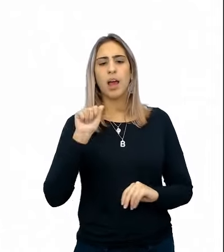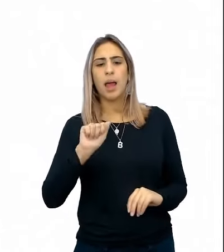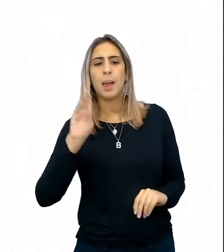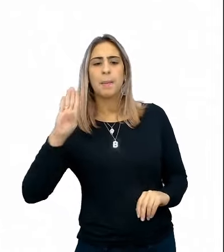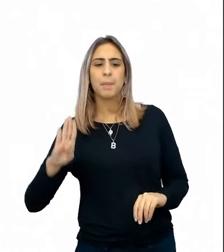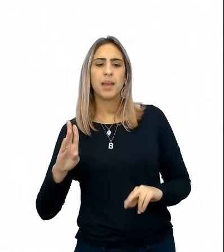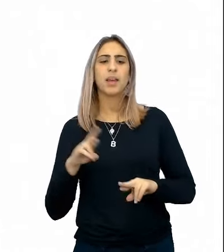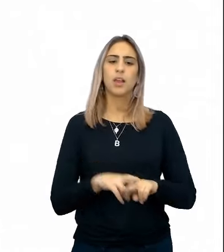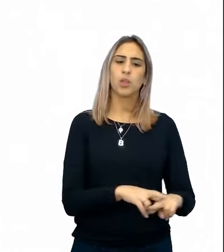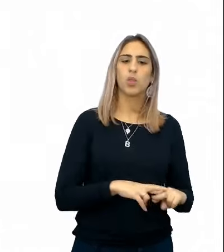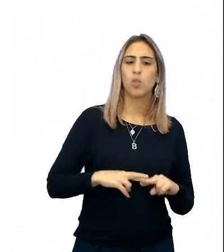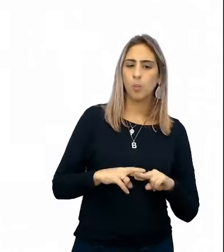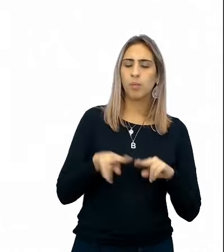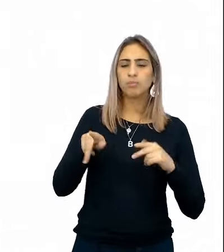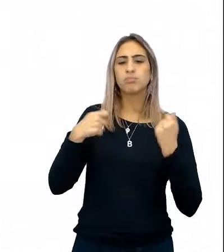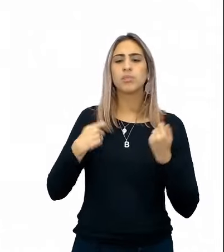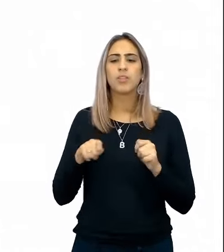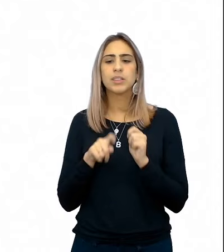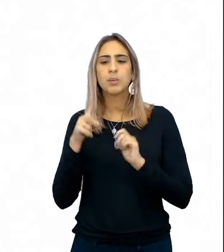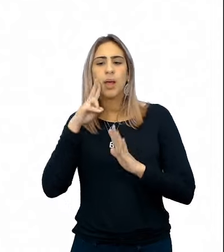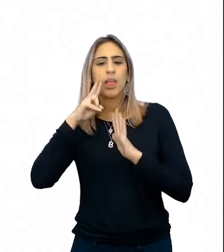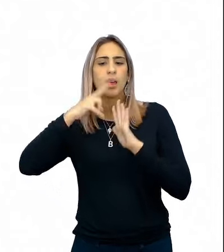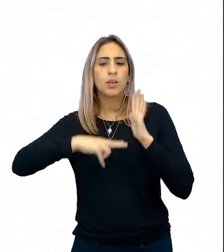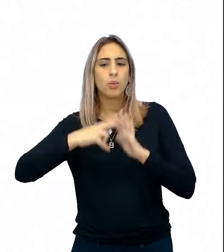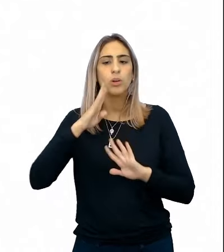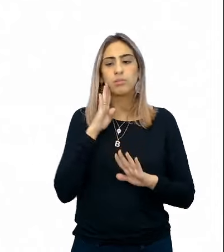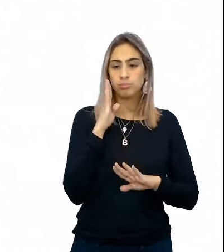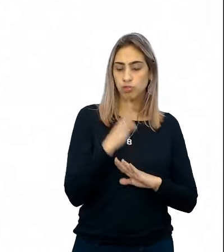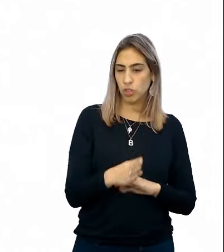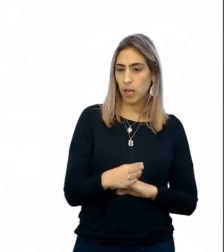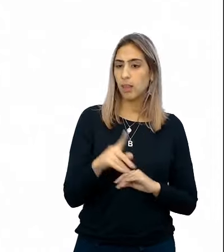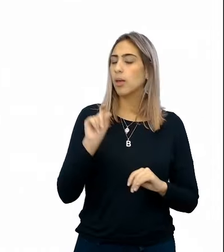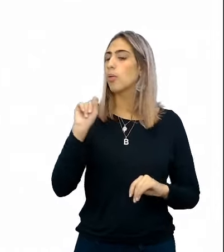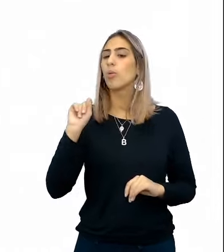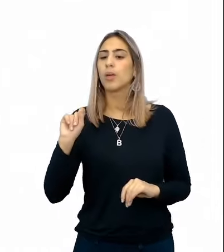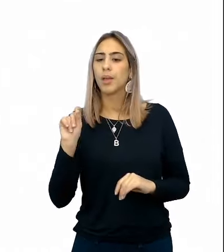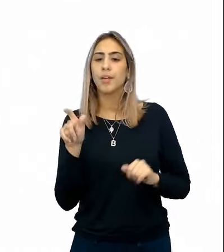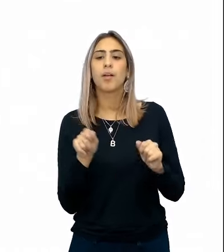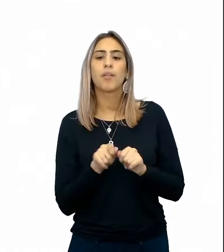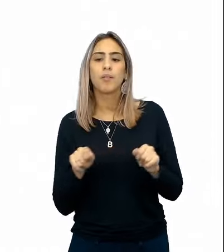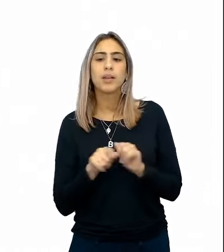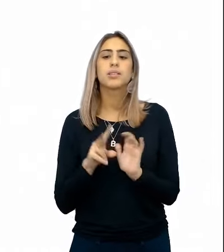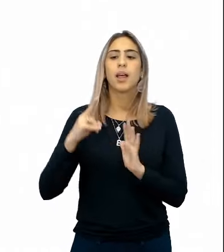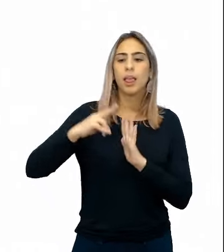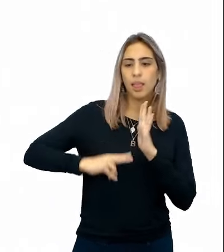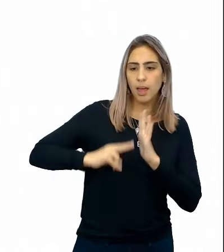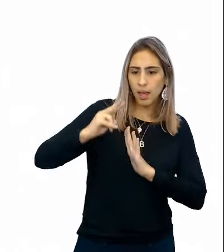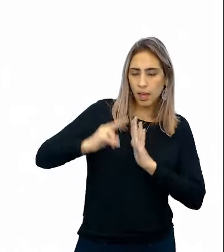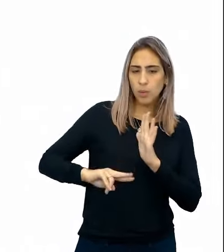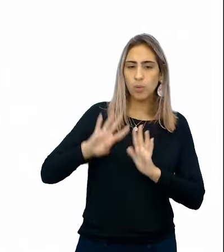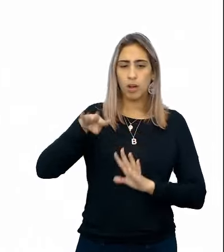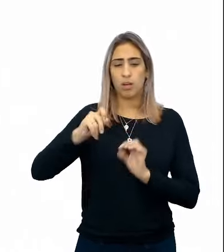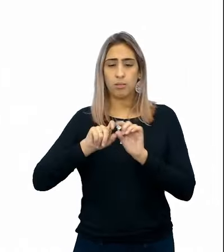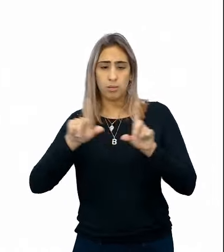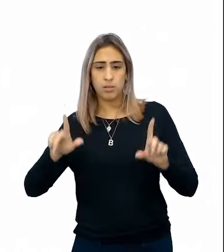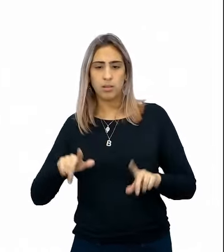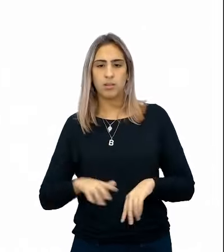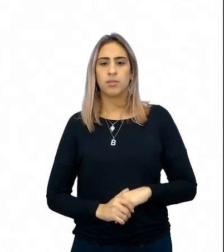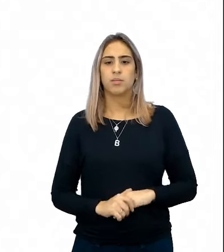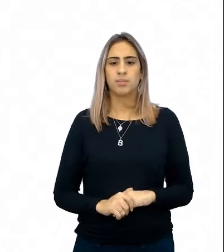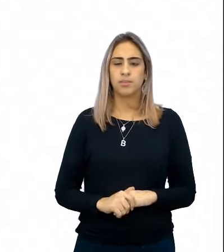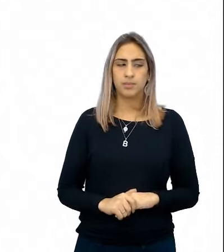então, retomando, eles devem fazer uma interpretação direta, ou seja, fazer a leitura do dado tão